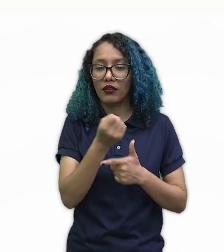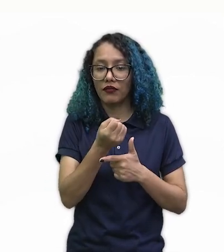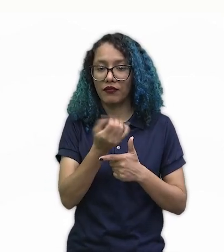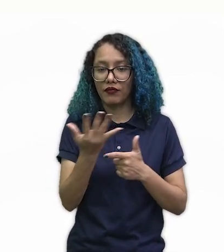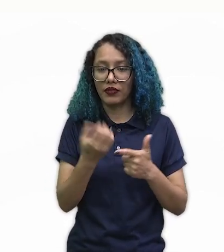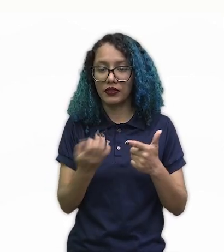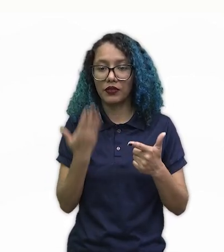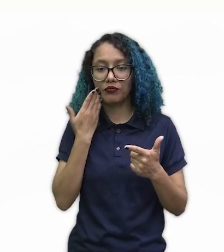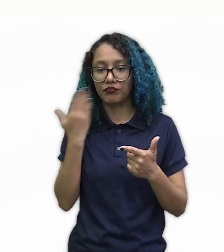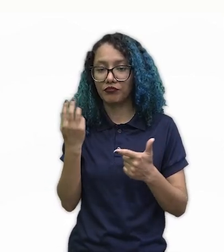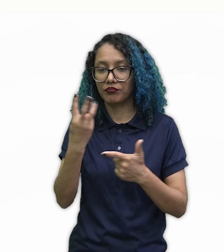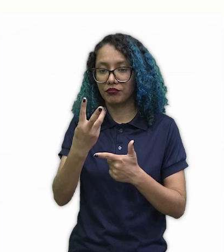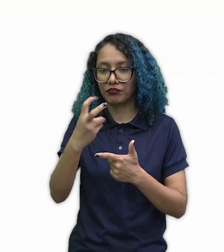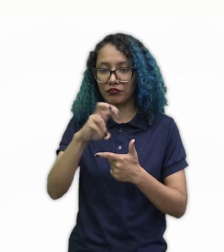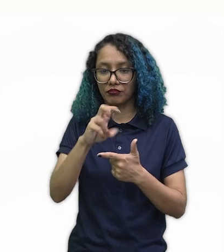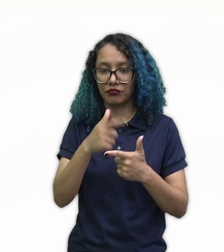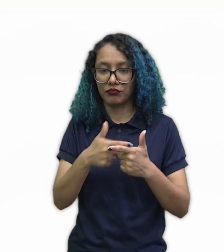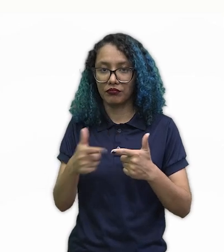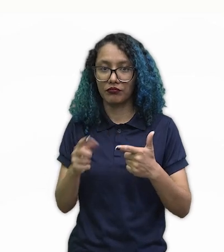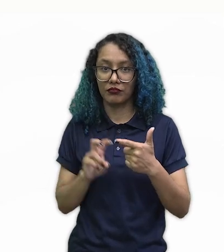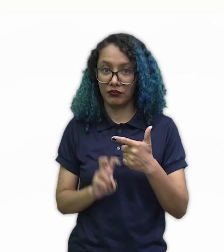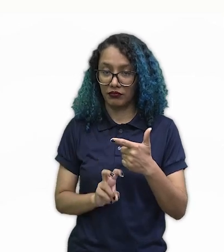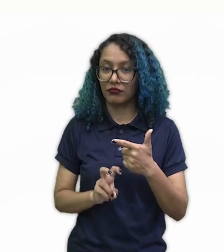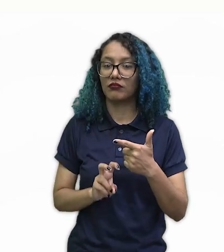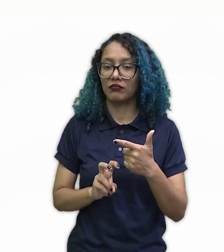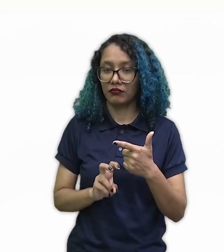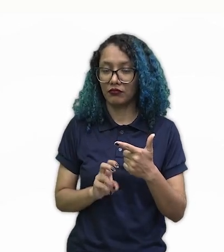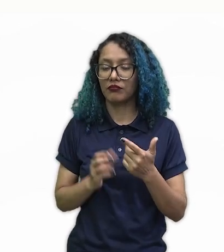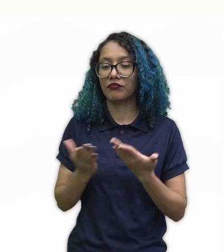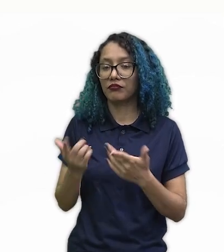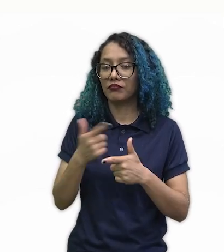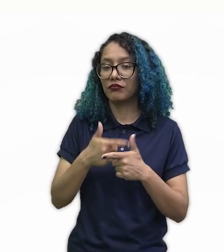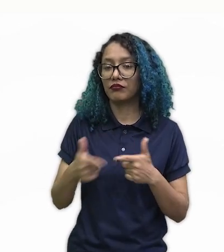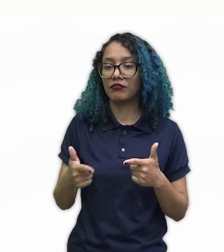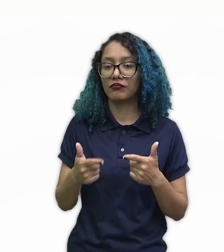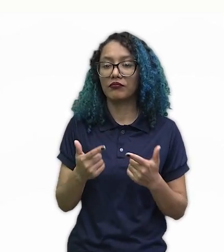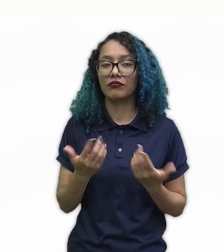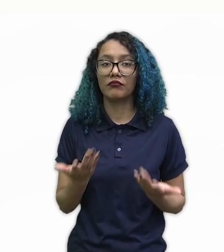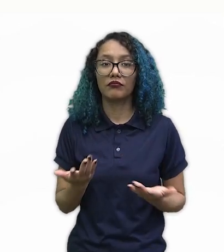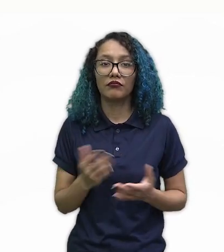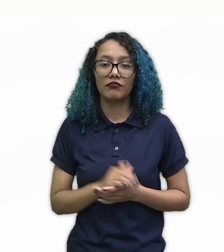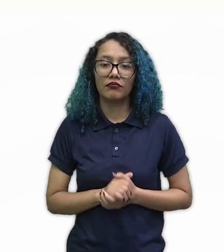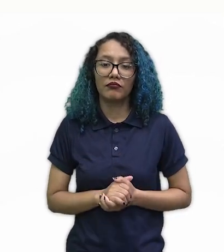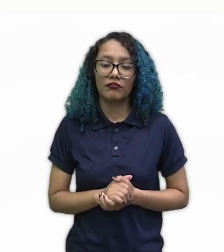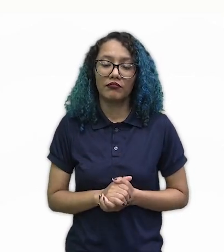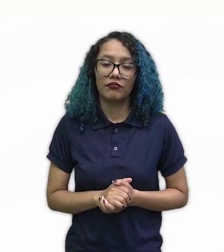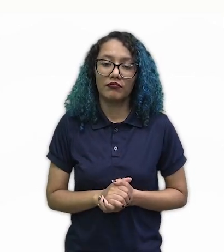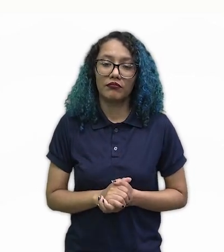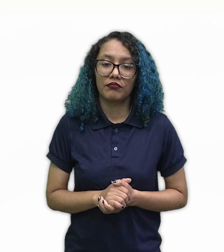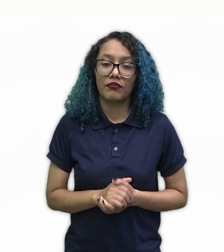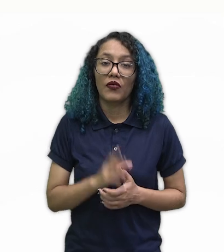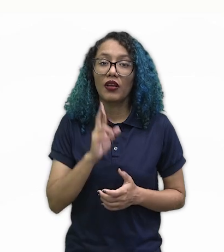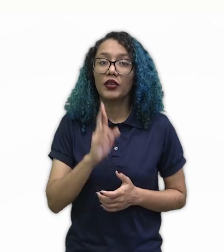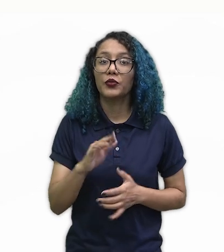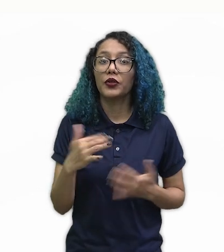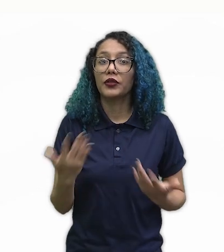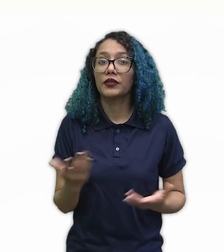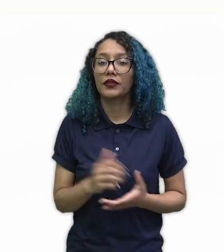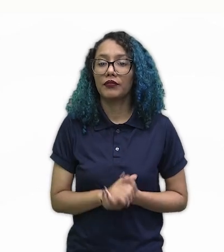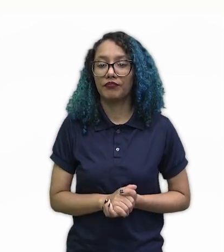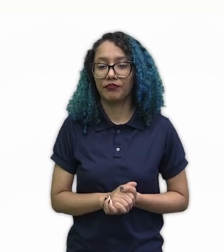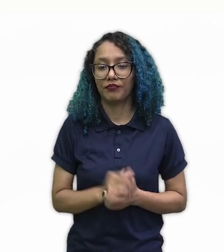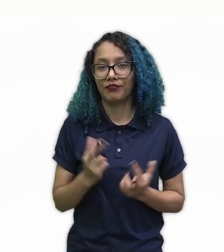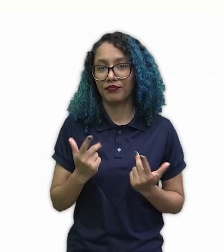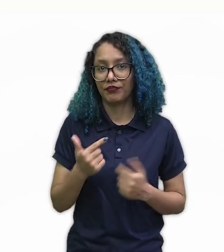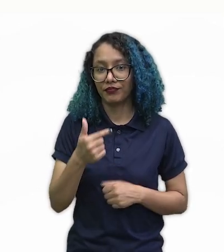é igual a 35 dividido por 5. E essa divisão, a gente sabe, eu deveria saber, que o resultado é